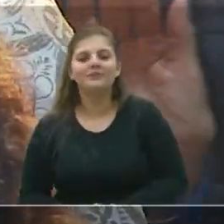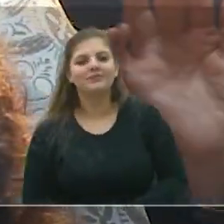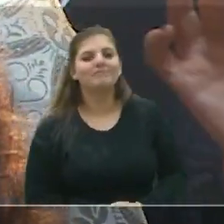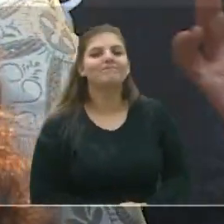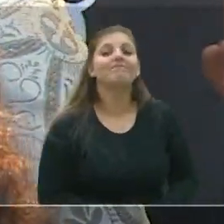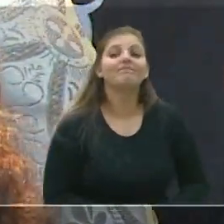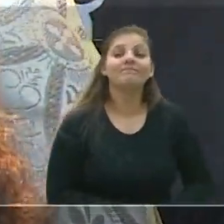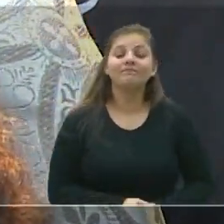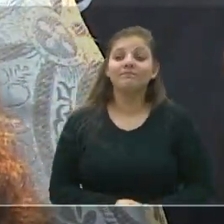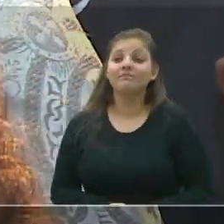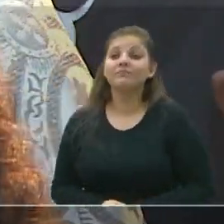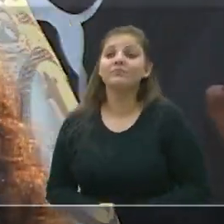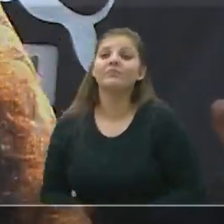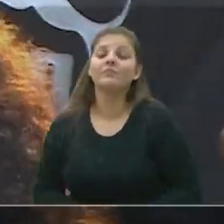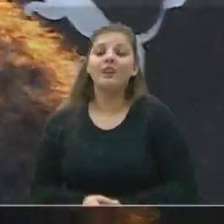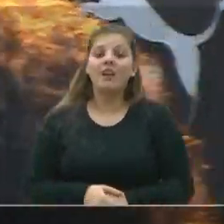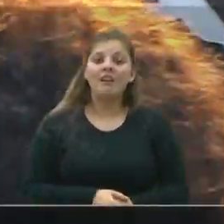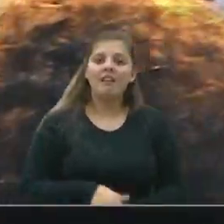Jesus.